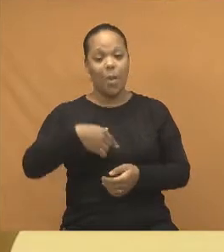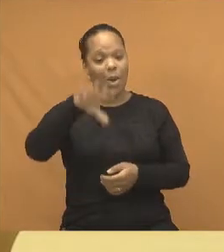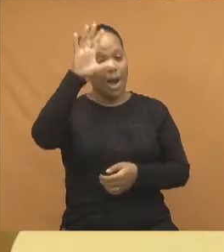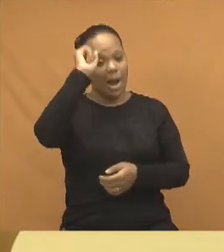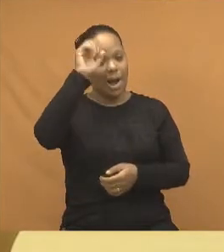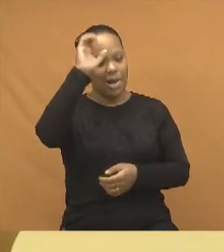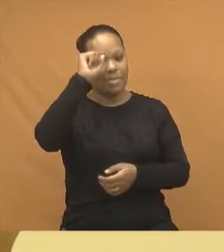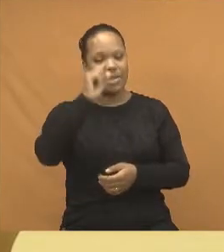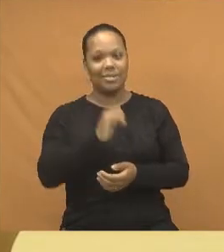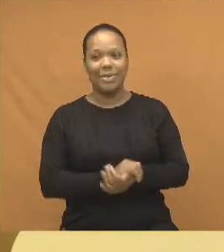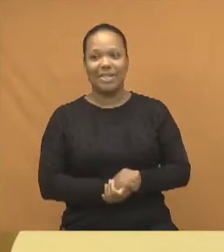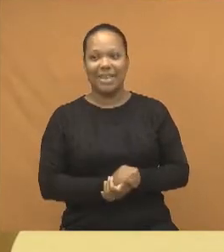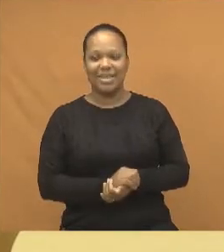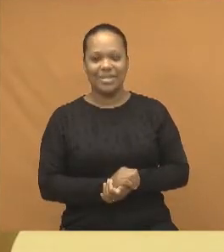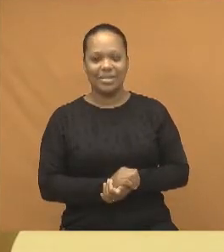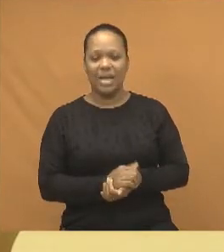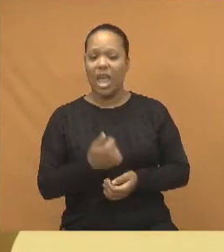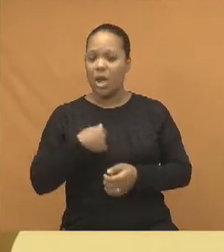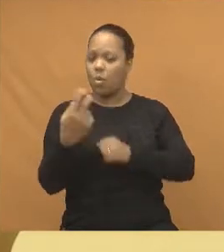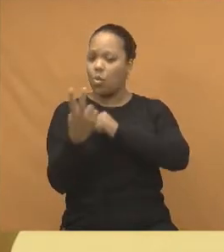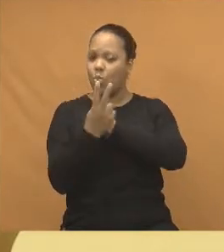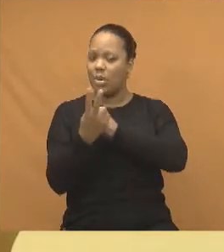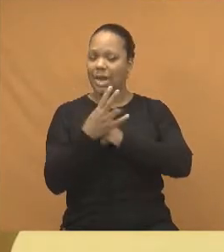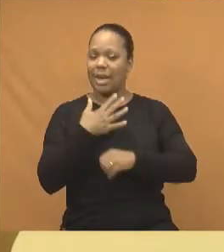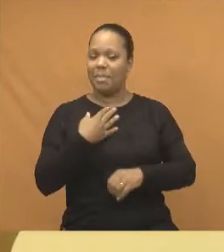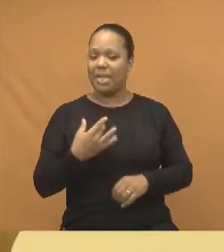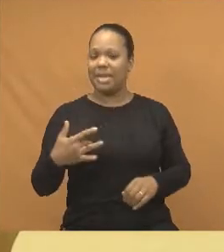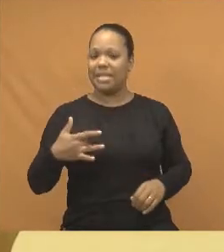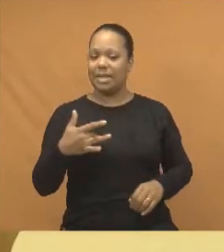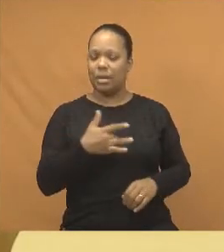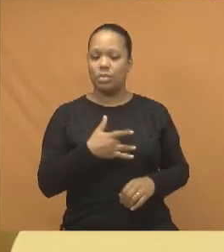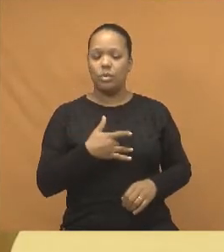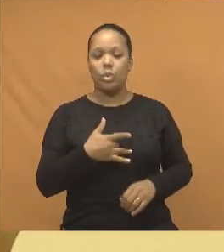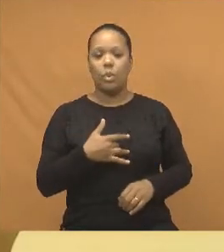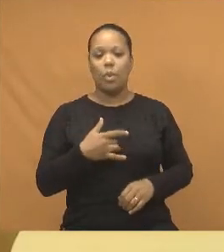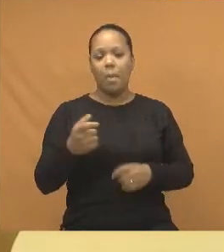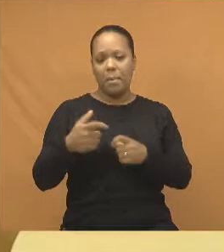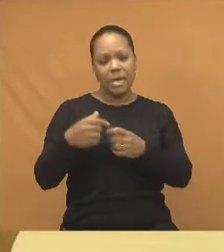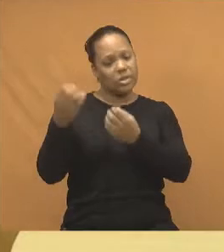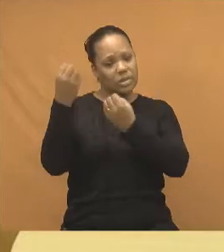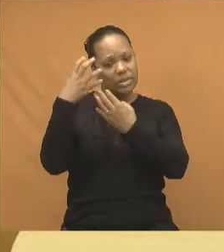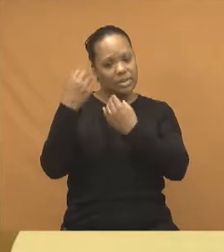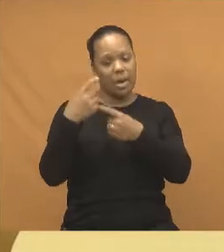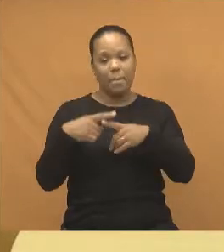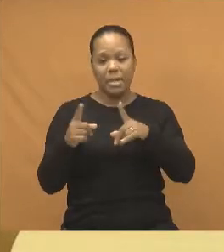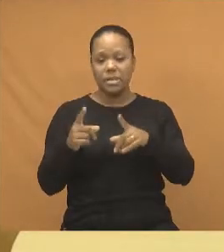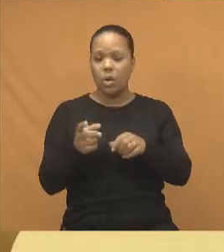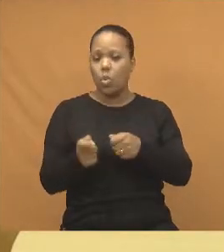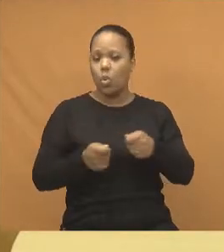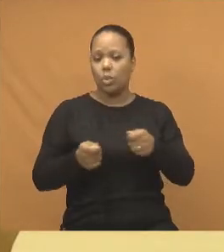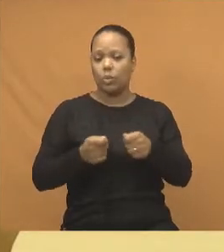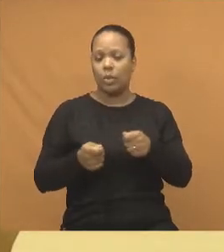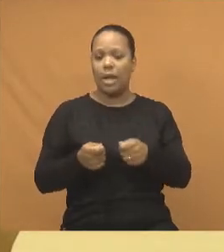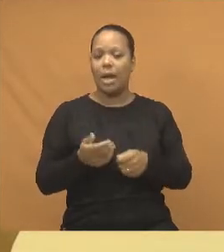comigo. Eu que tenho que cuidar da minha saúde, não o médico. O médico vai passar as coisas para mim, mas eu tenho que brecar minha